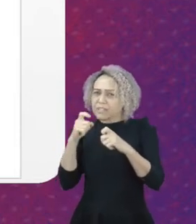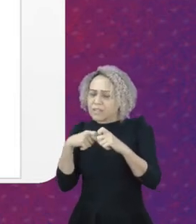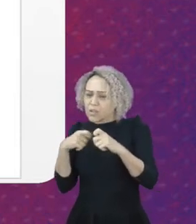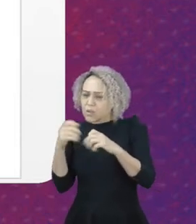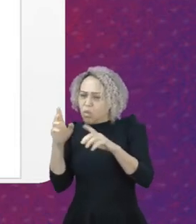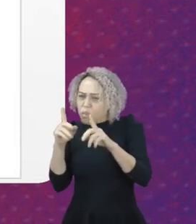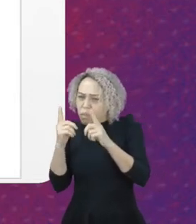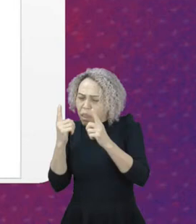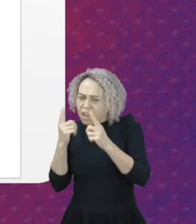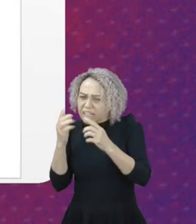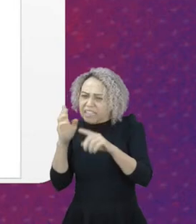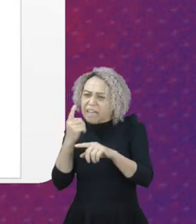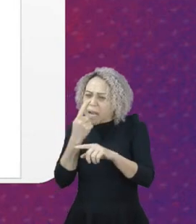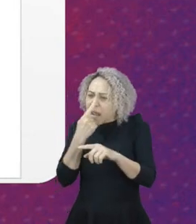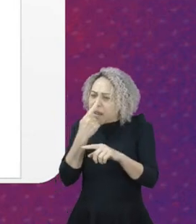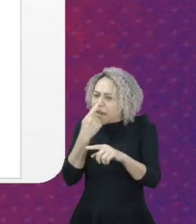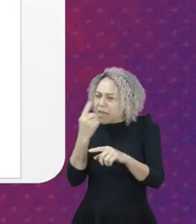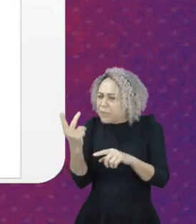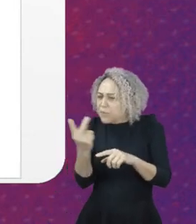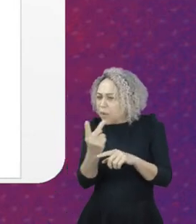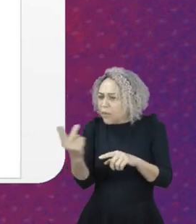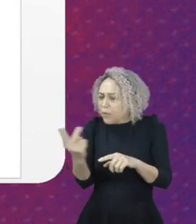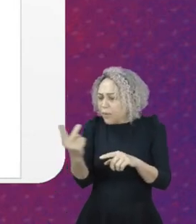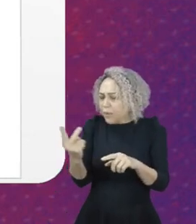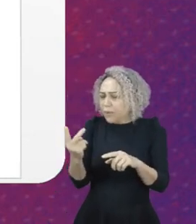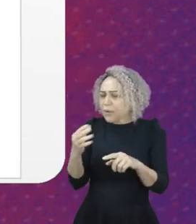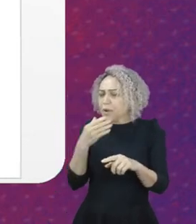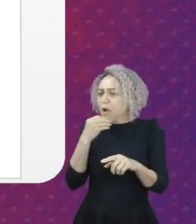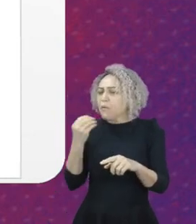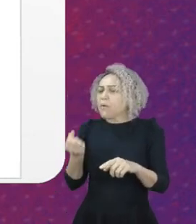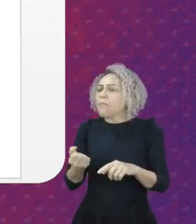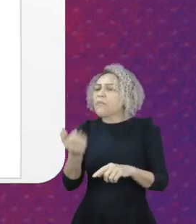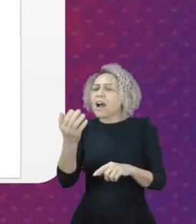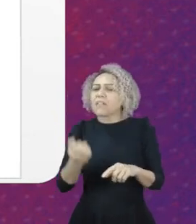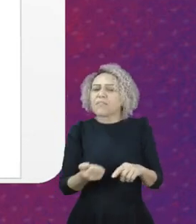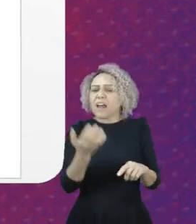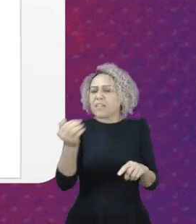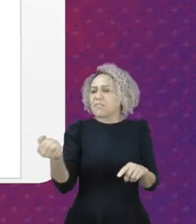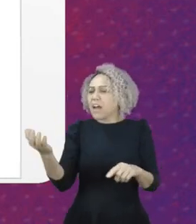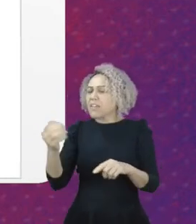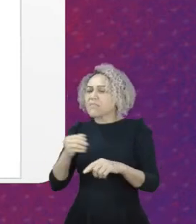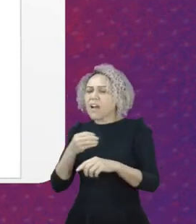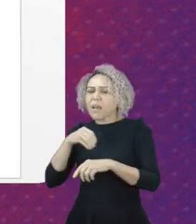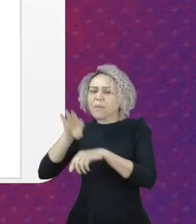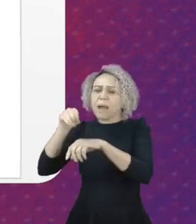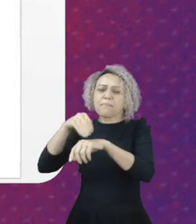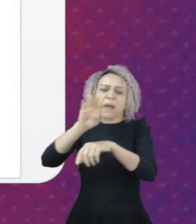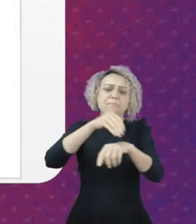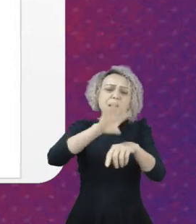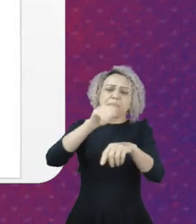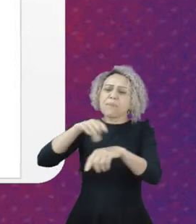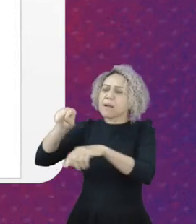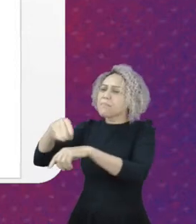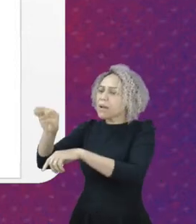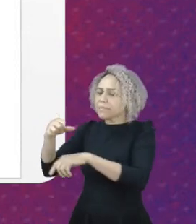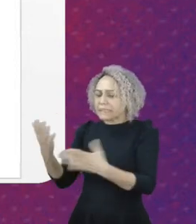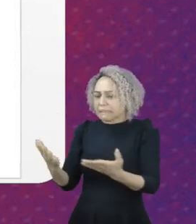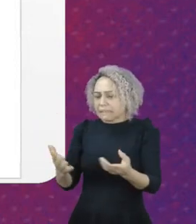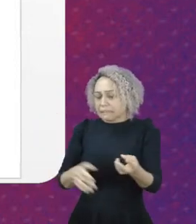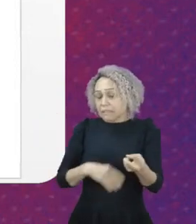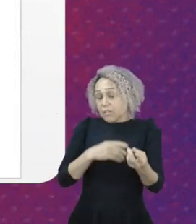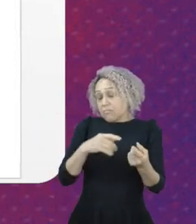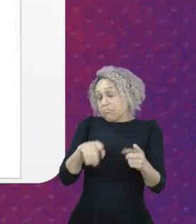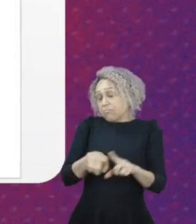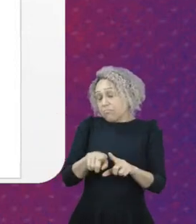fazer com que a reputação, né, ou a boa convivência daquela pessoa seja abalada. Ou coloca também